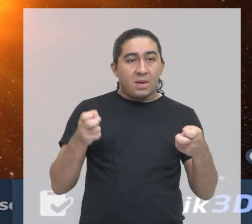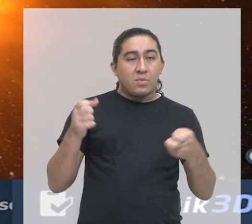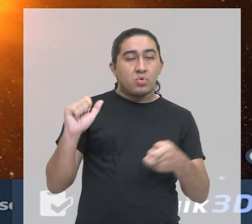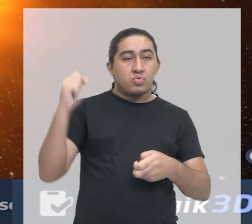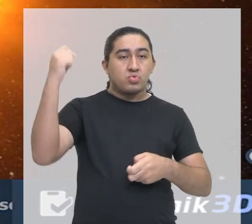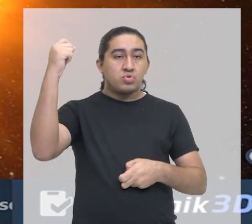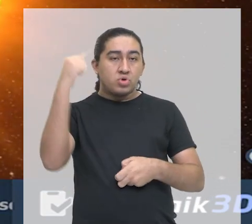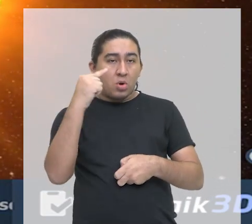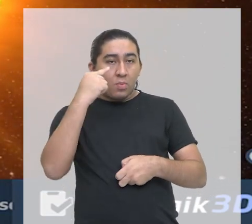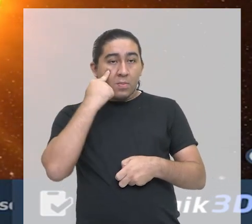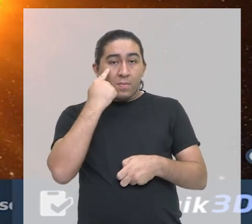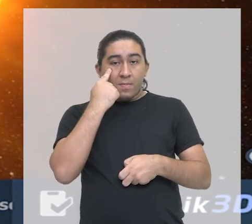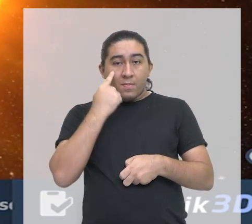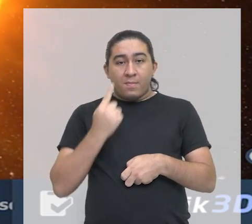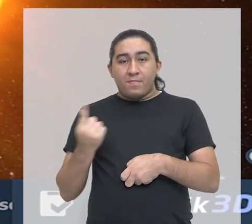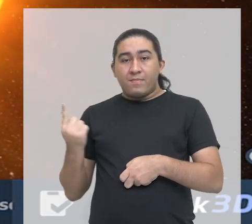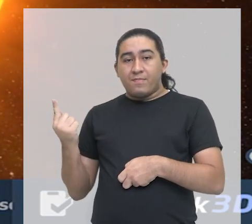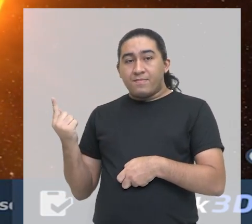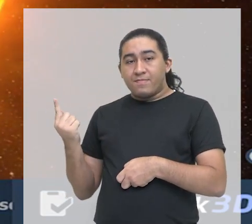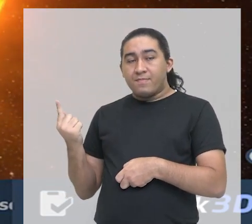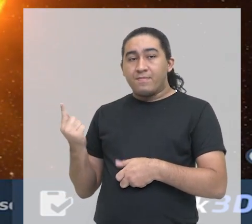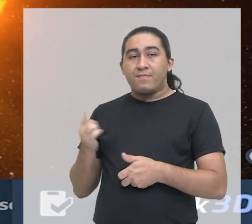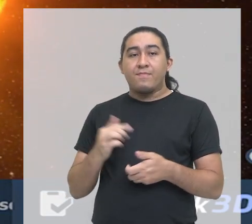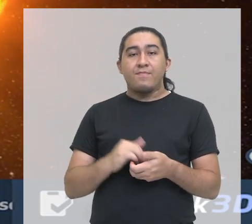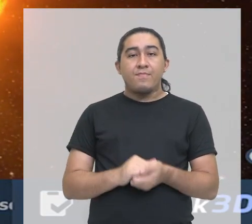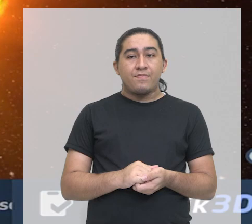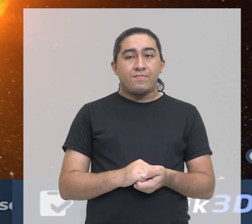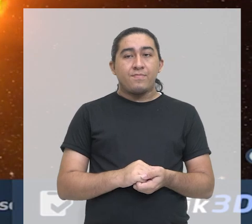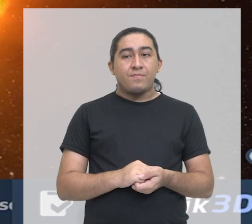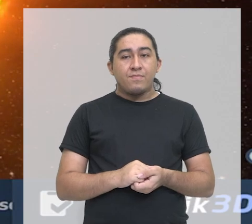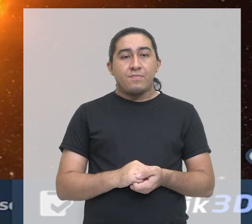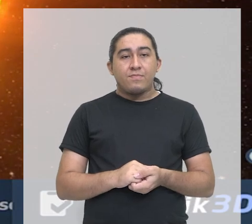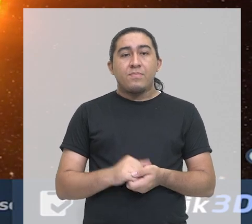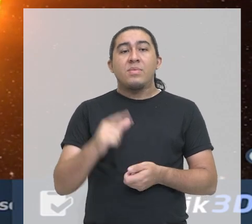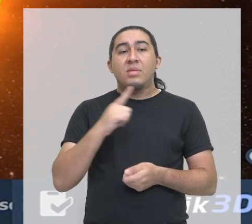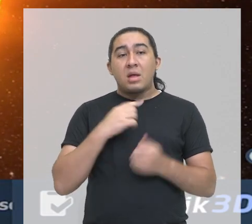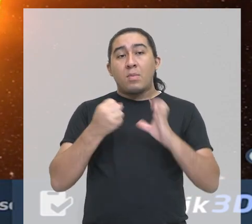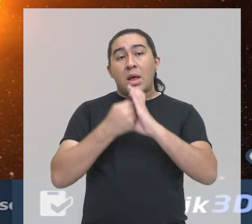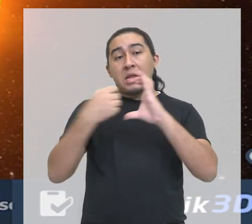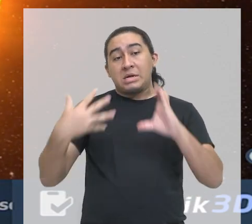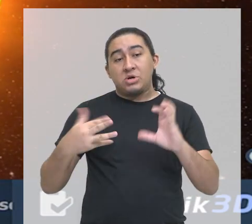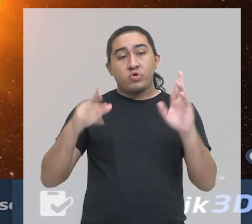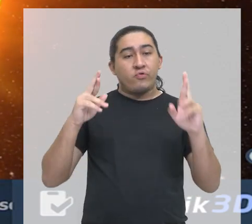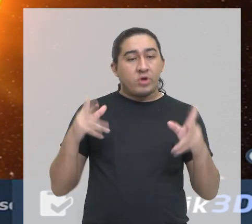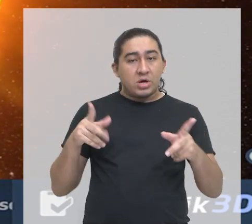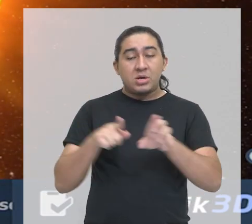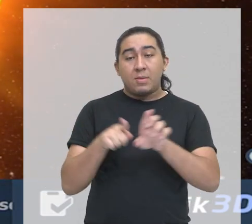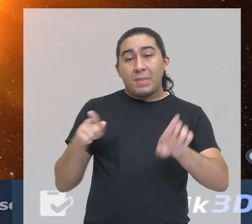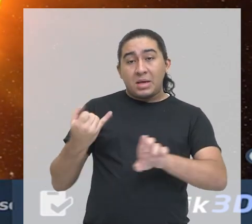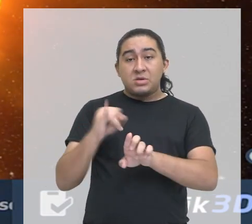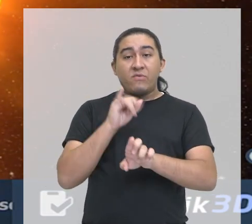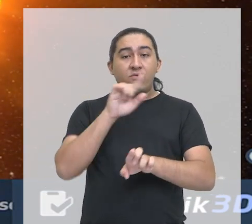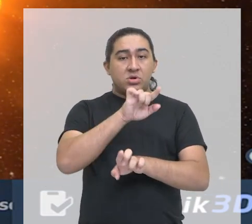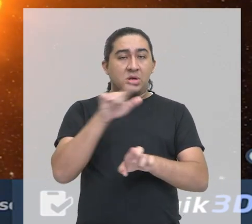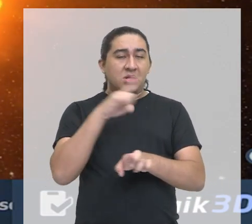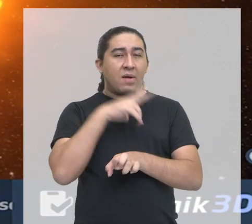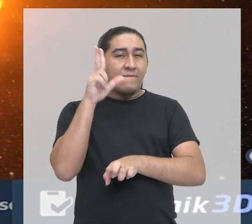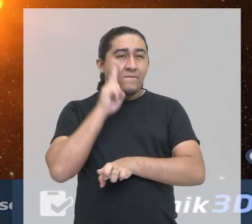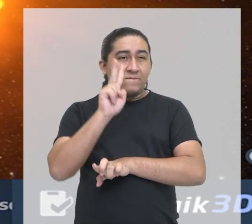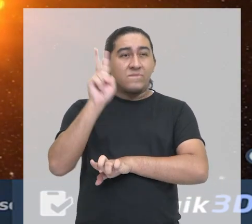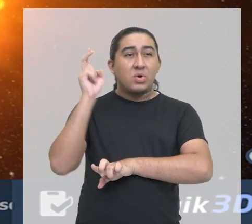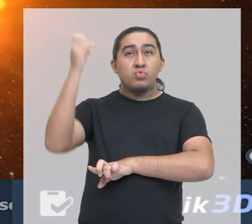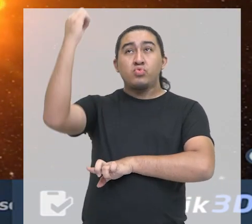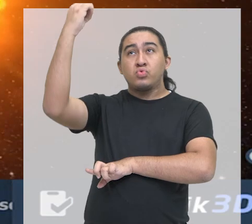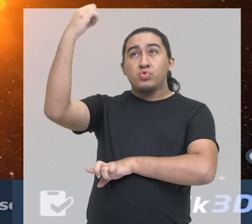o Sol sem nenhum tipo de proteção, né? Porque a gente está com uma condição especial. Mas se você estivesse olhando um Sol no mundo real, né,